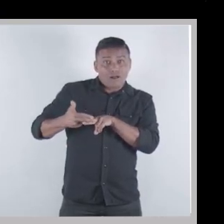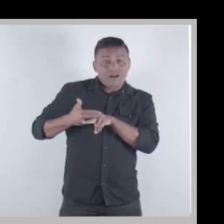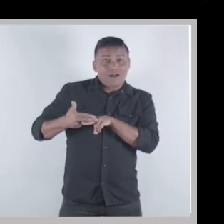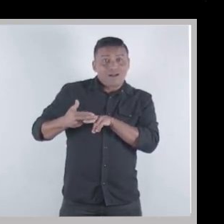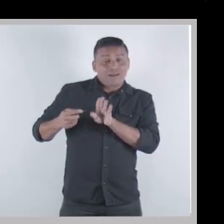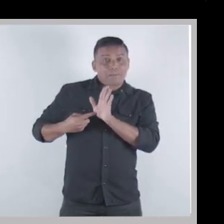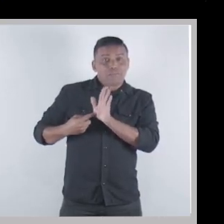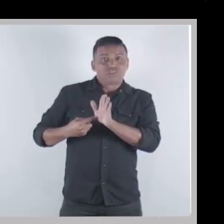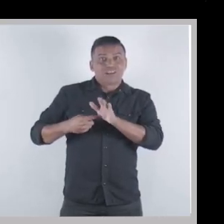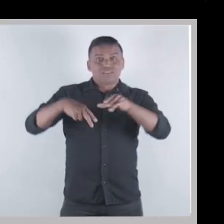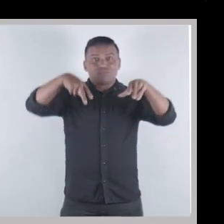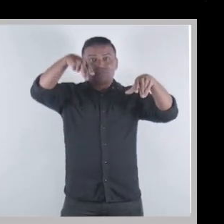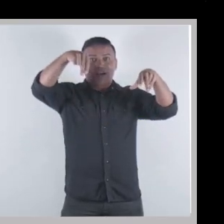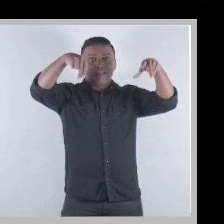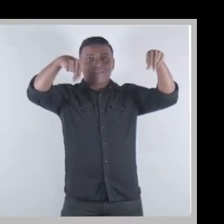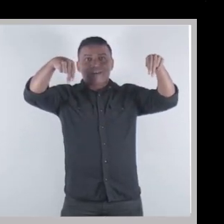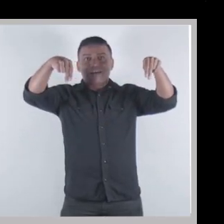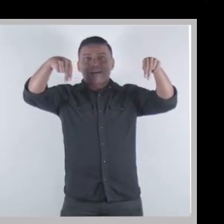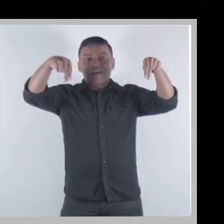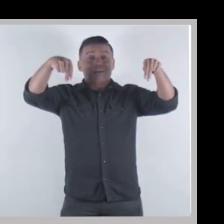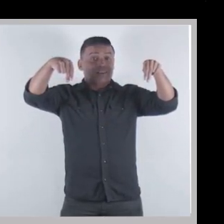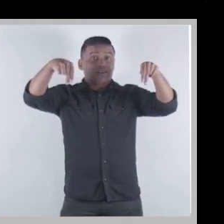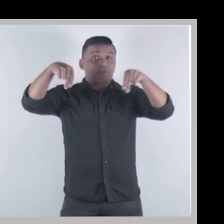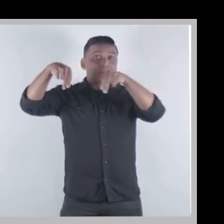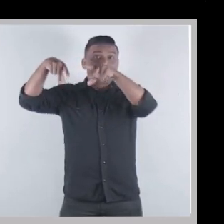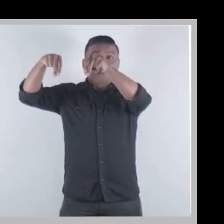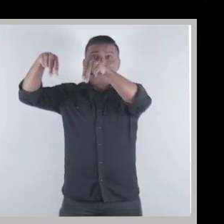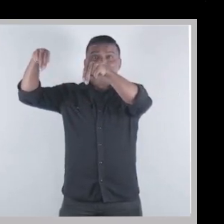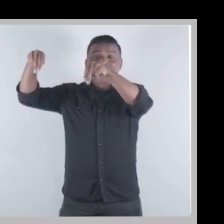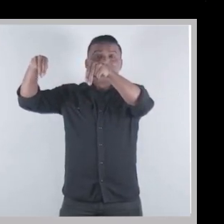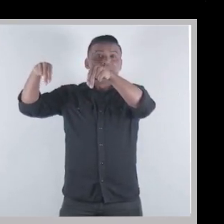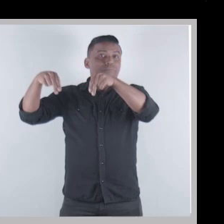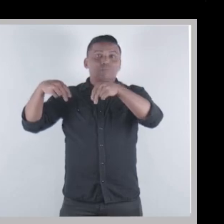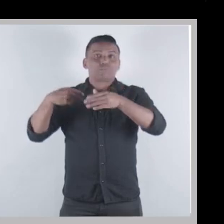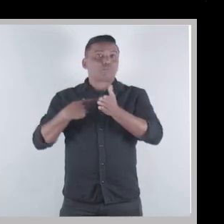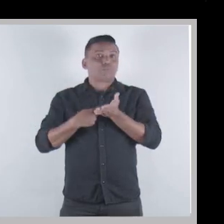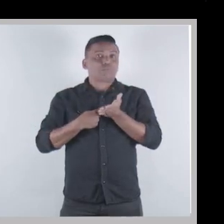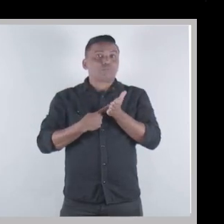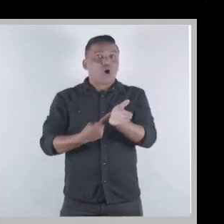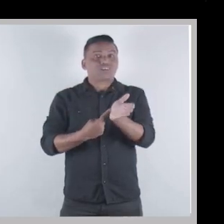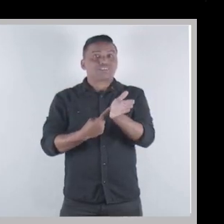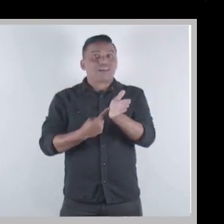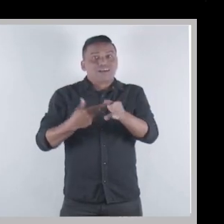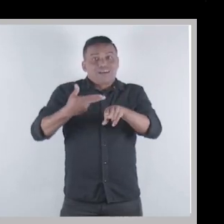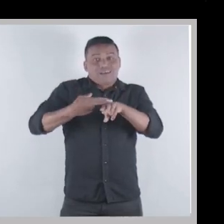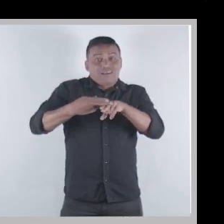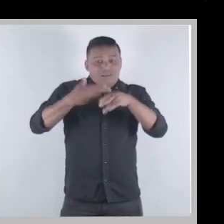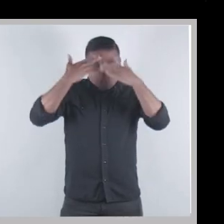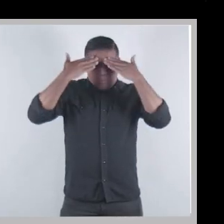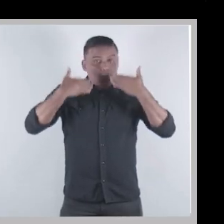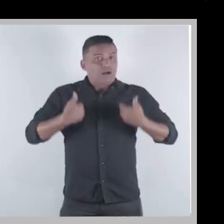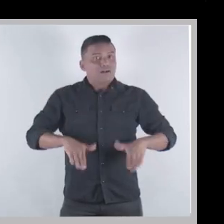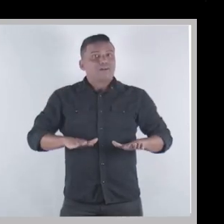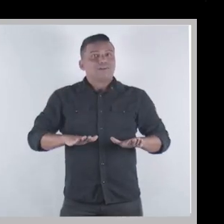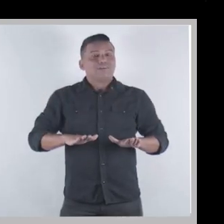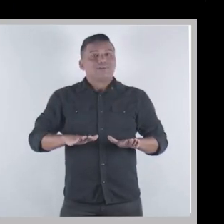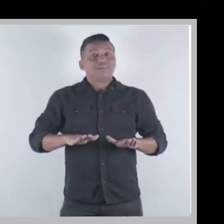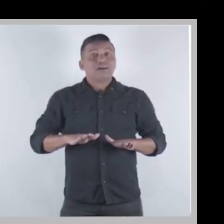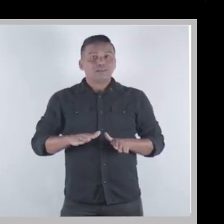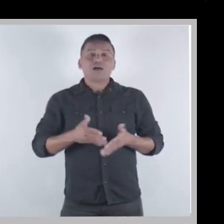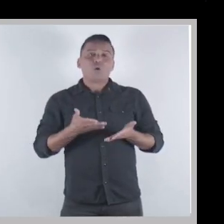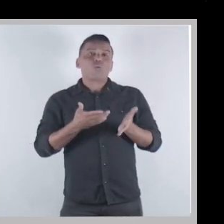expondo esse varal, ou seja, expondo suas intimidades. Na verdade, o pôster ele é um